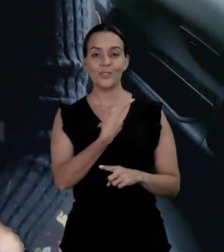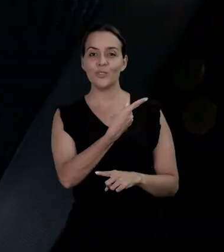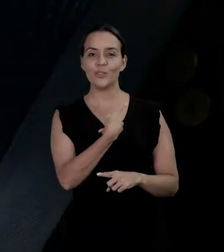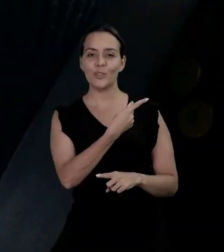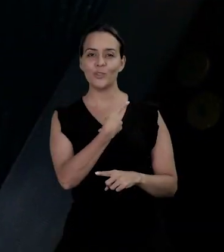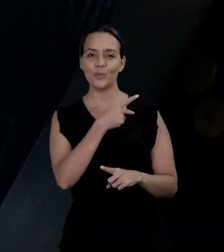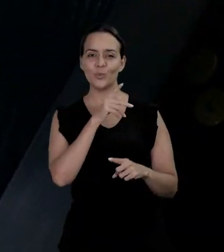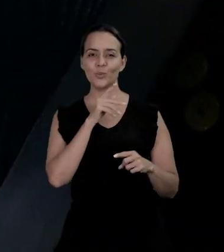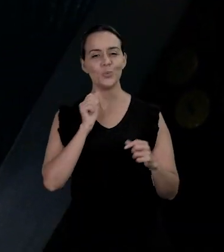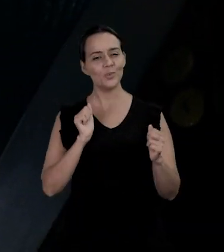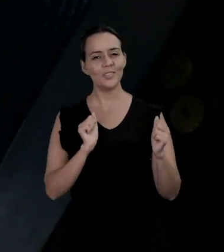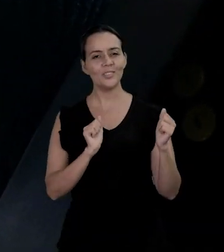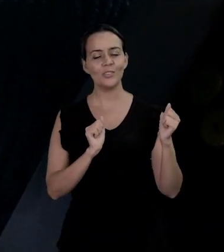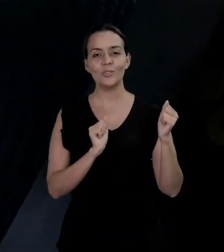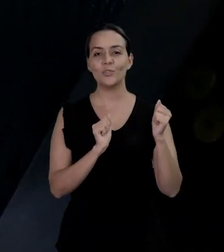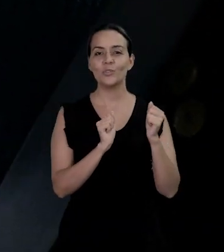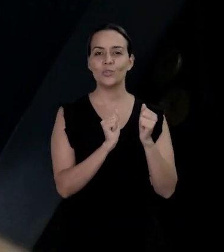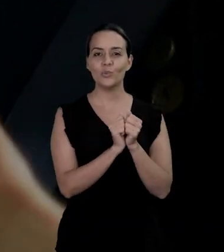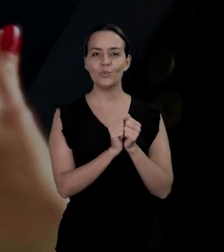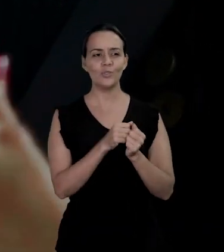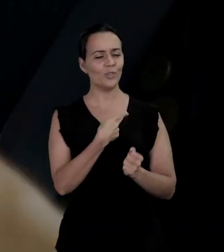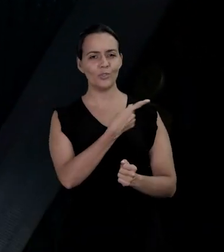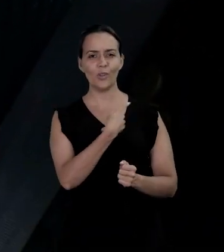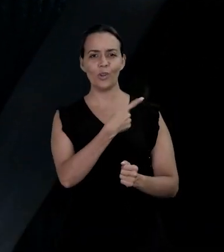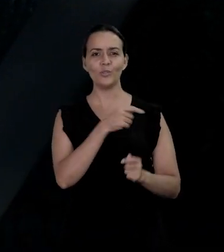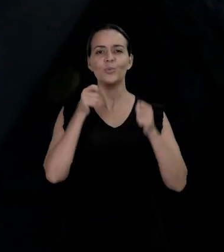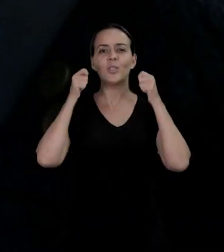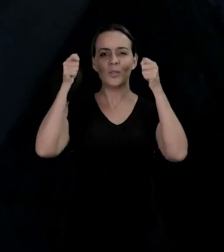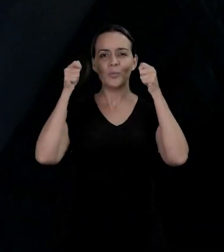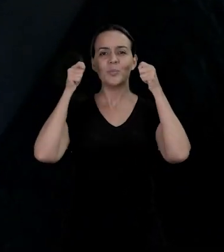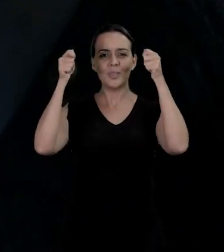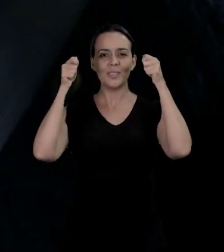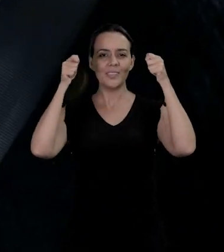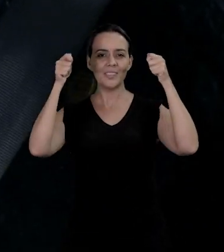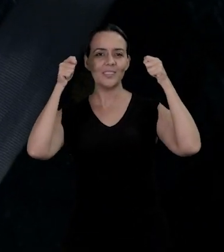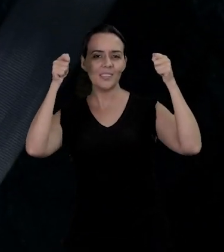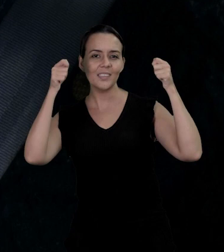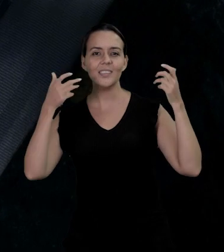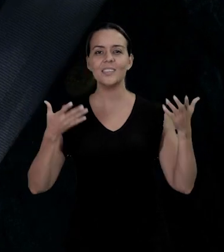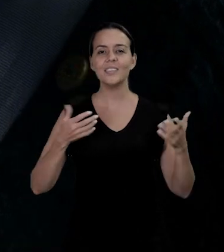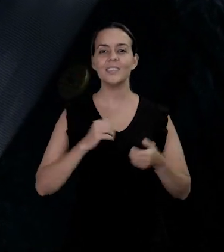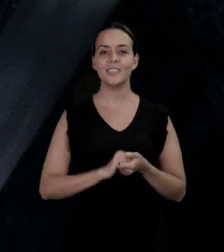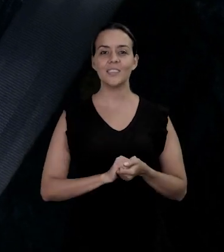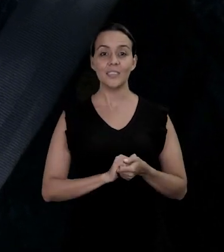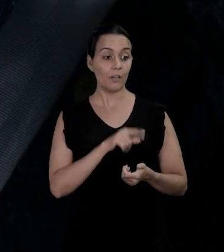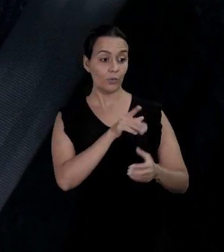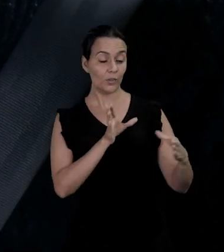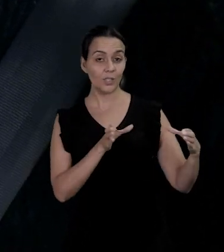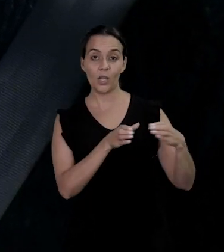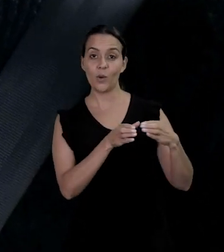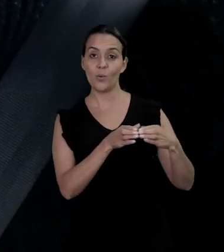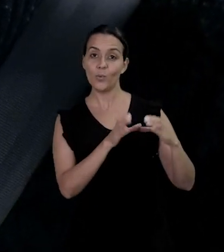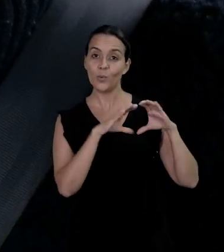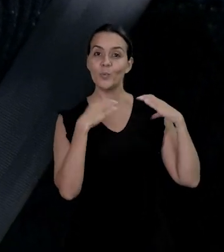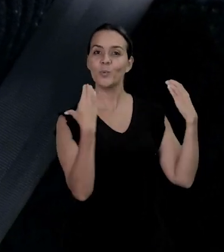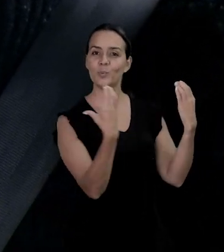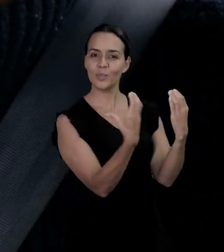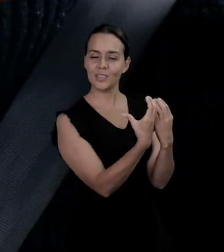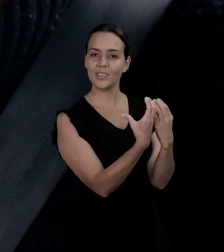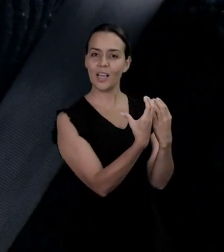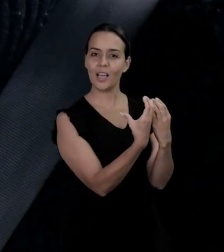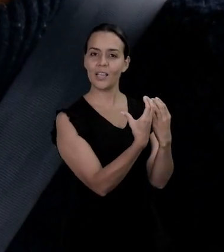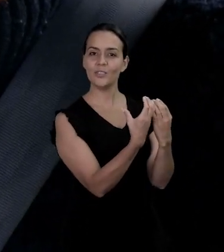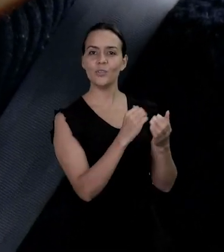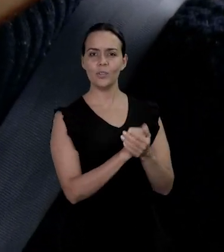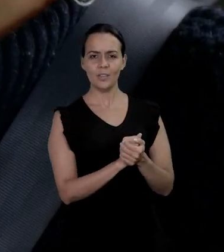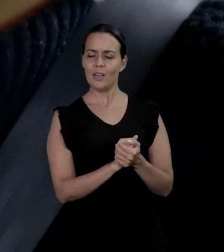não. Né? E a gente está tão próxima porque a gente está aqui vendo que nós estamos num movimento de militância, né? Eu como aliada, você